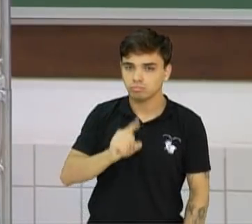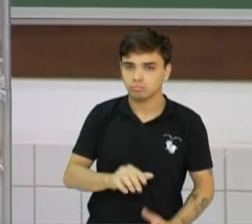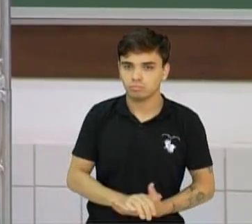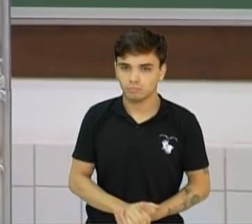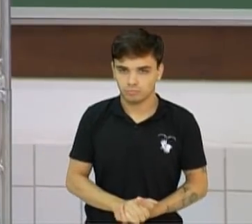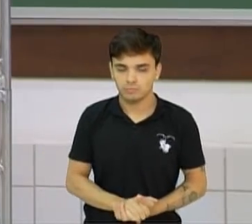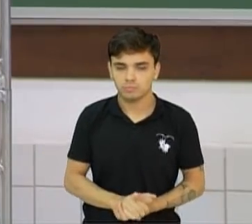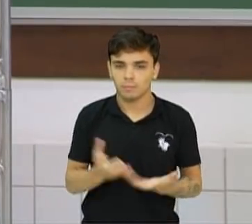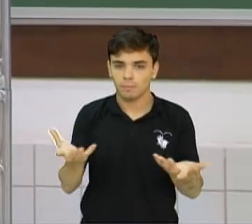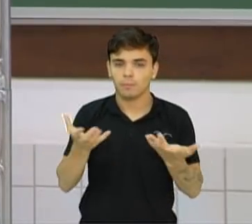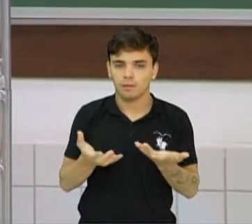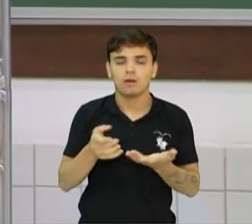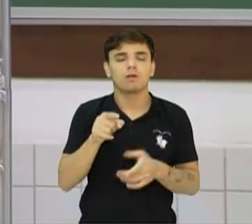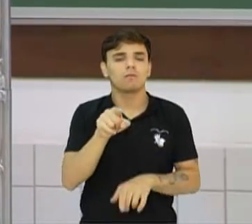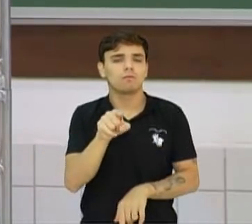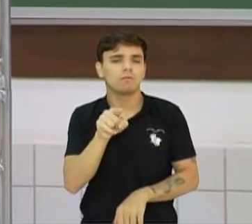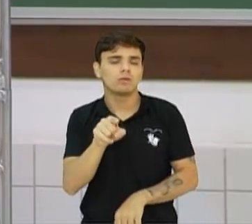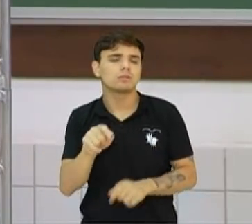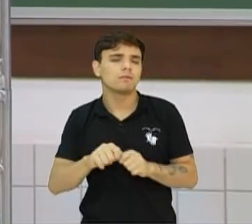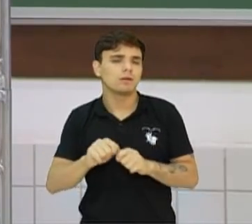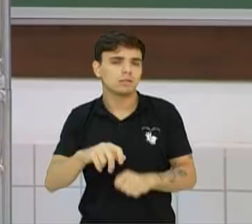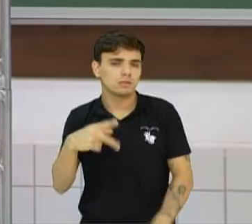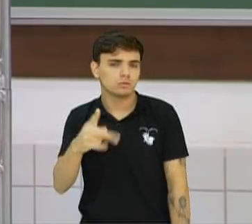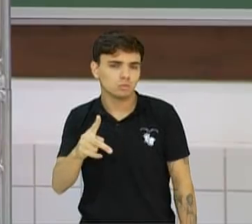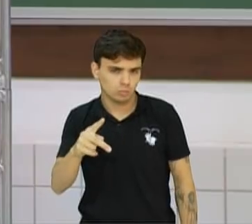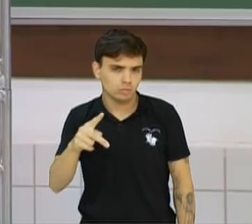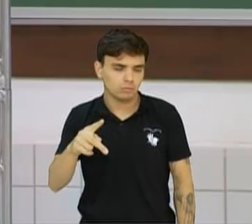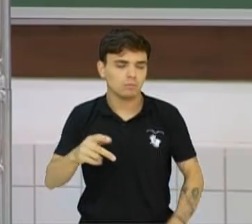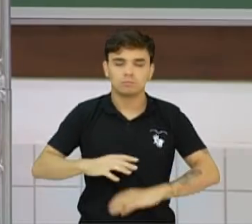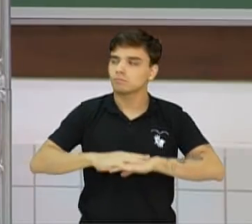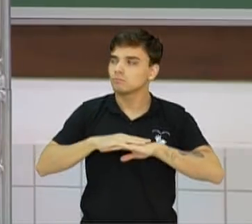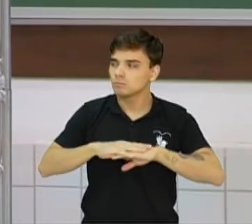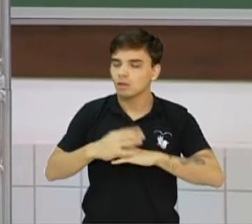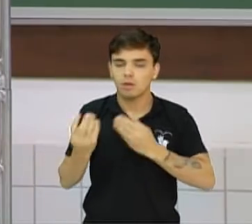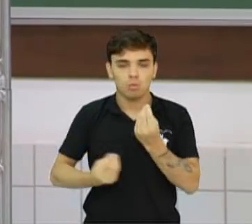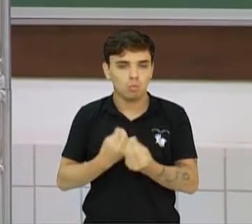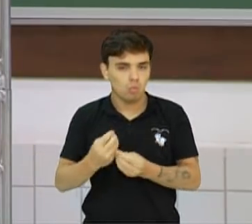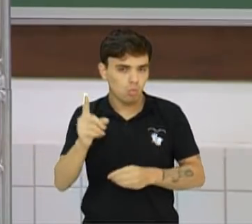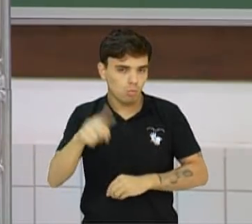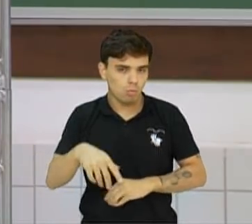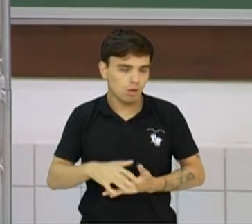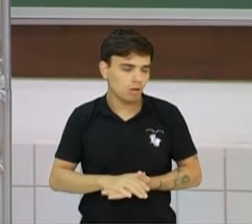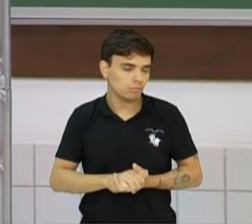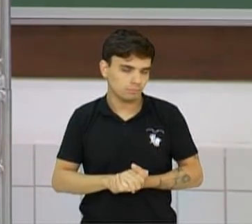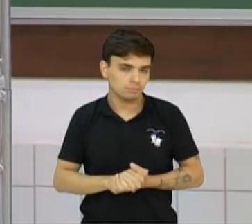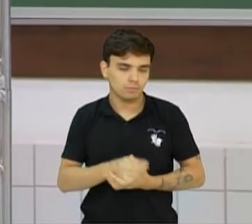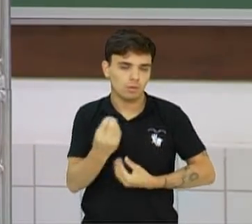eu quero que você faça a sua Mona Lisa. Como é que seria a sua Mona Lisa? Como é que você ia